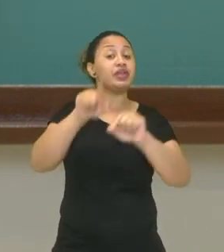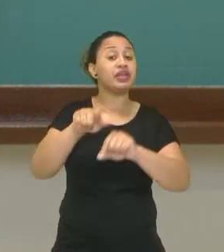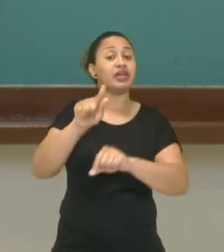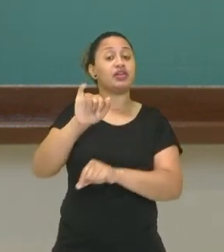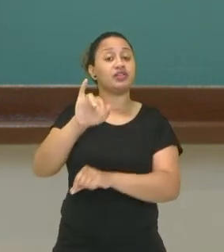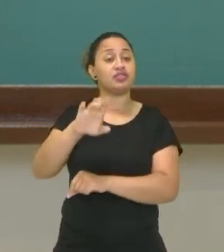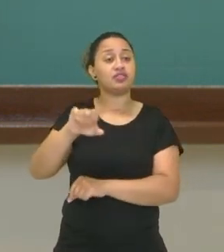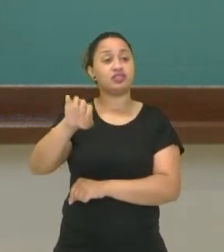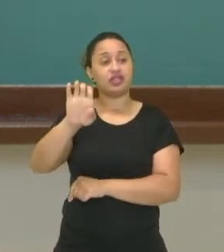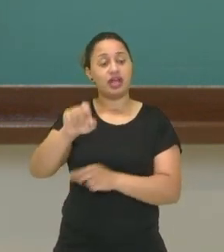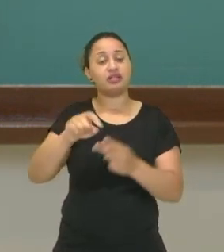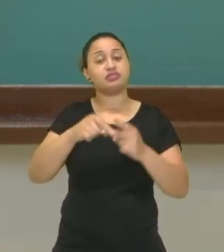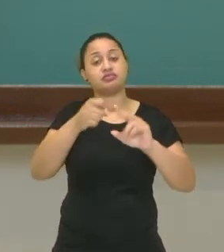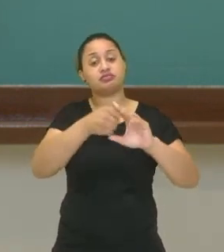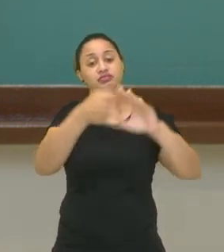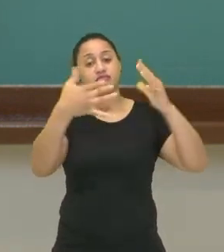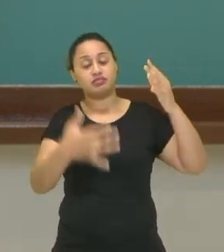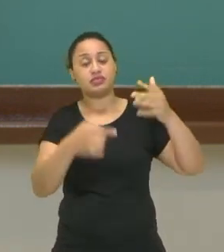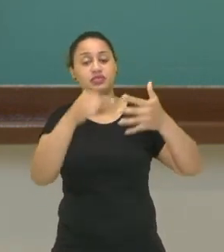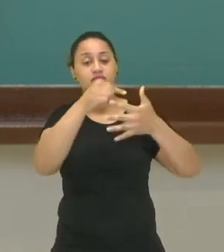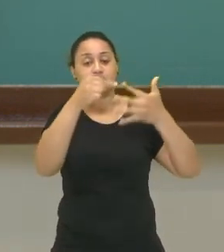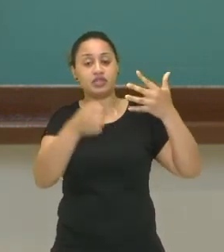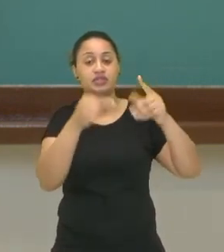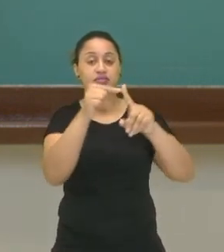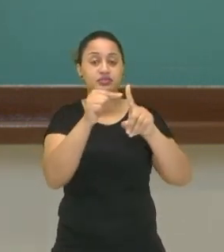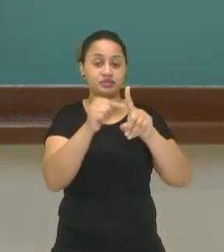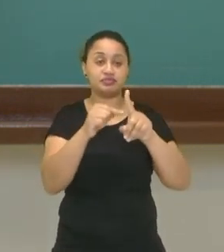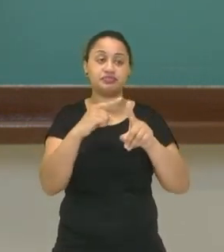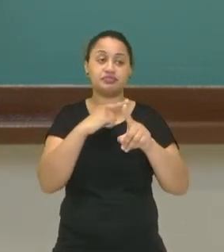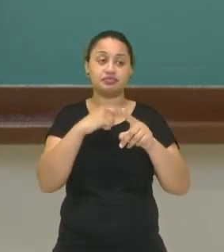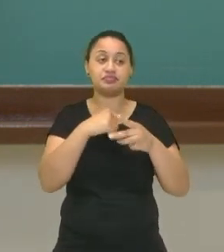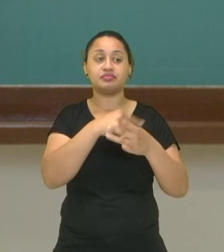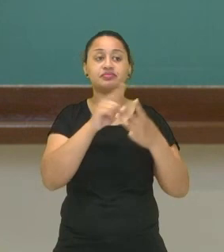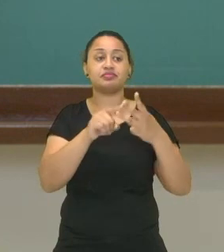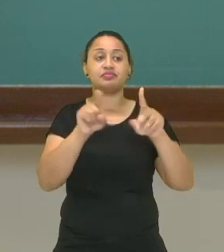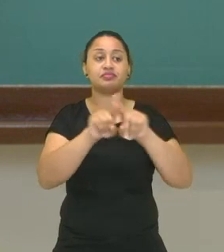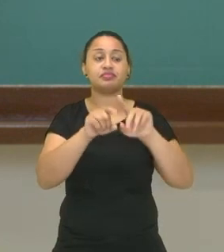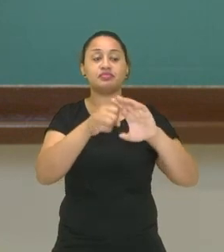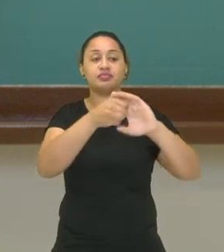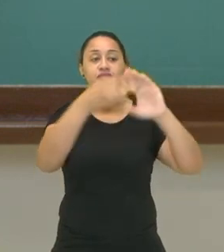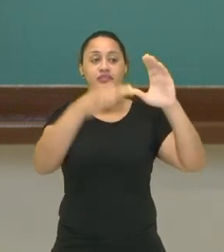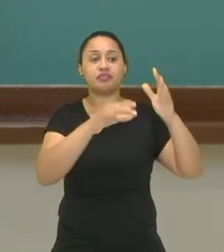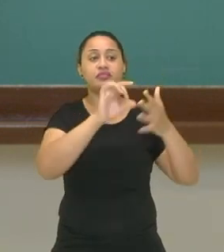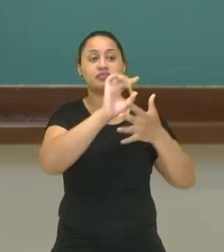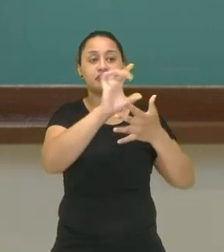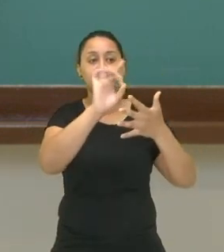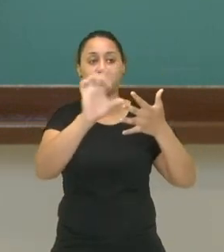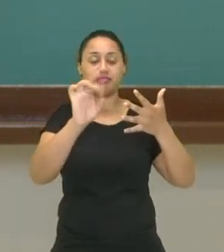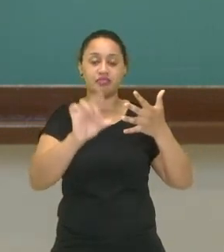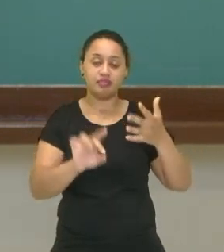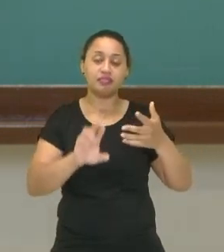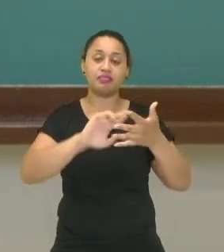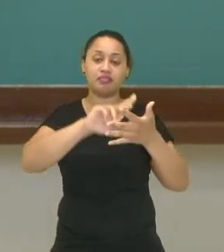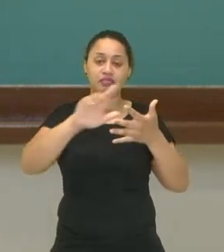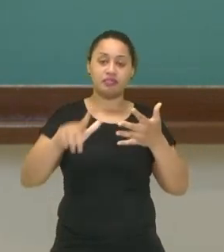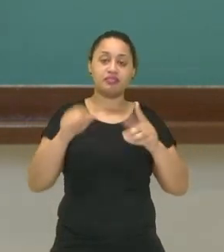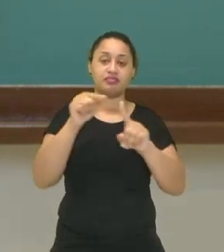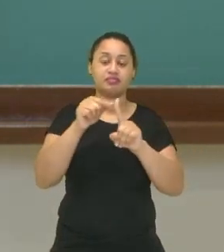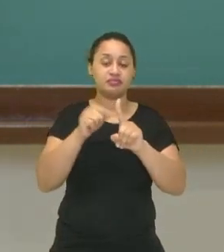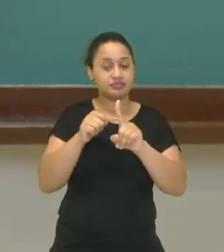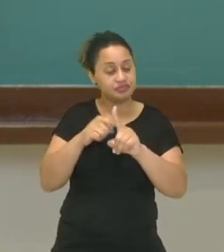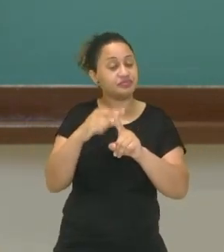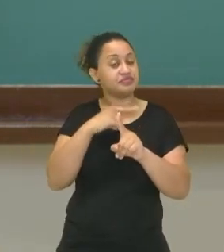a classificação das ginásticas e as características desses diferentes tipos